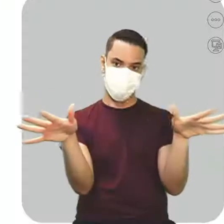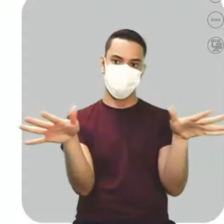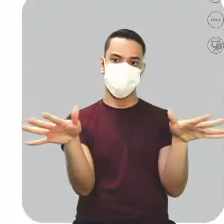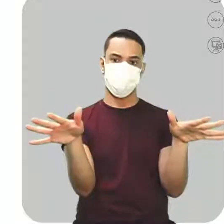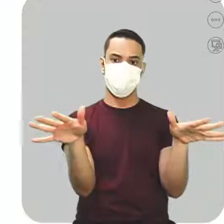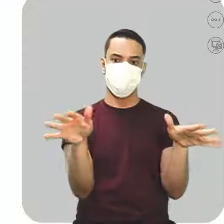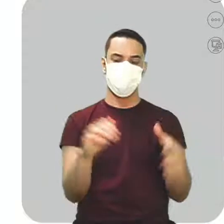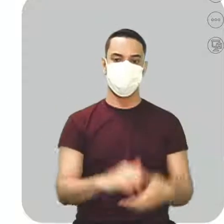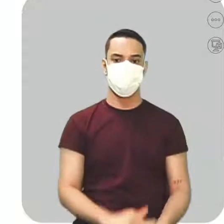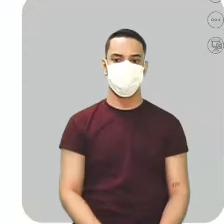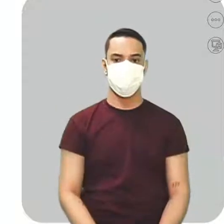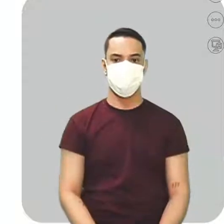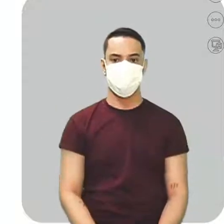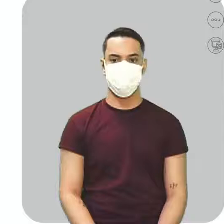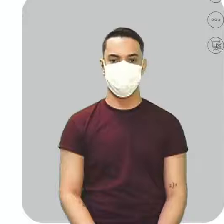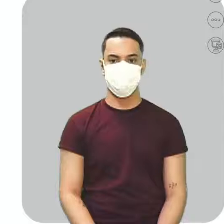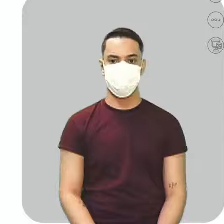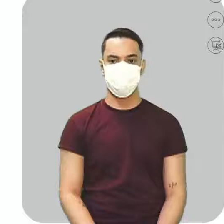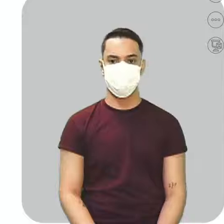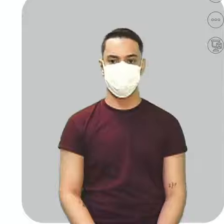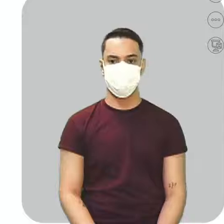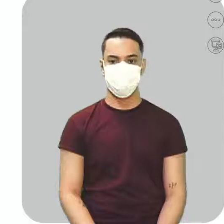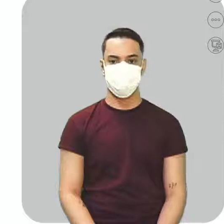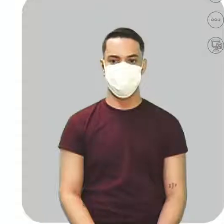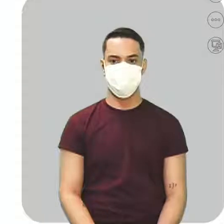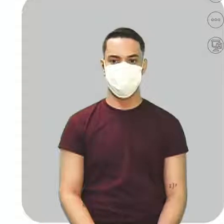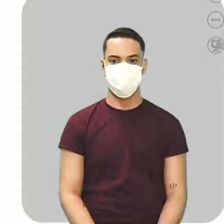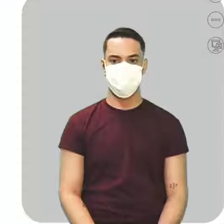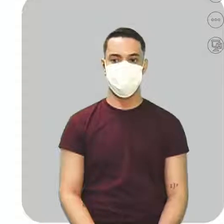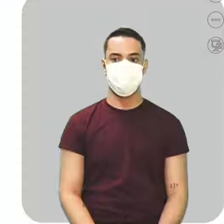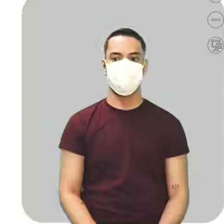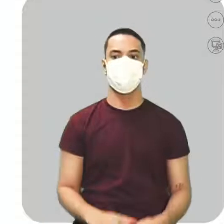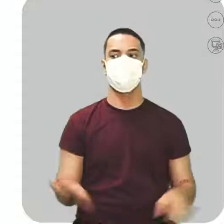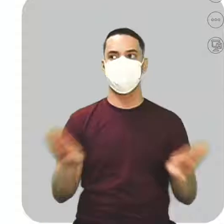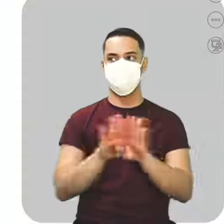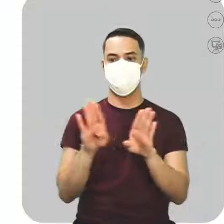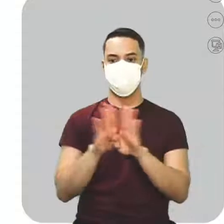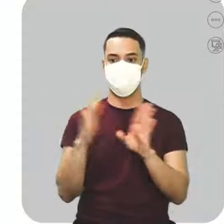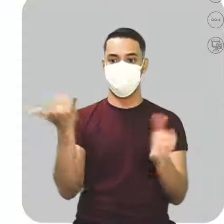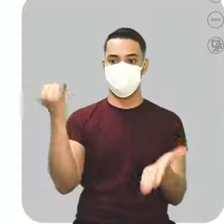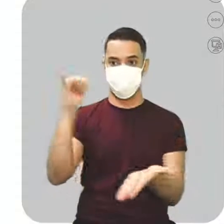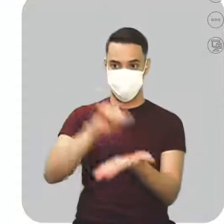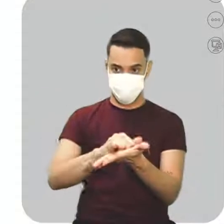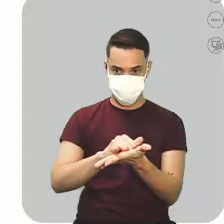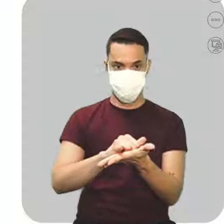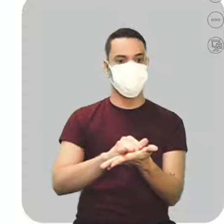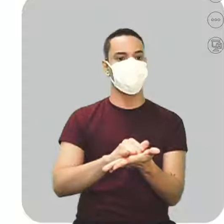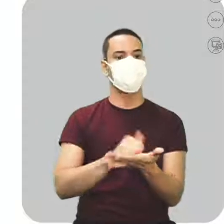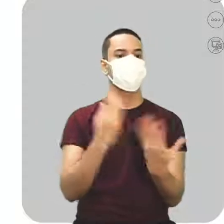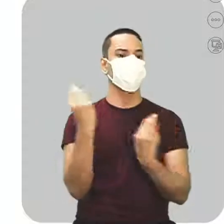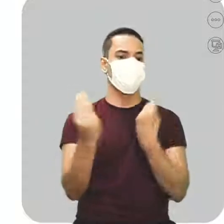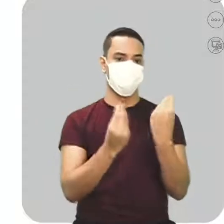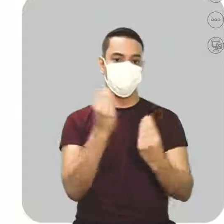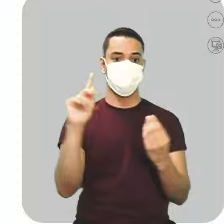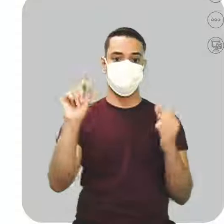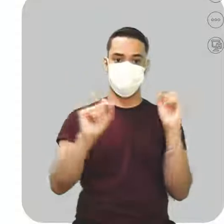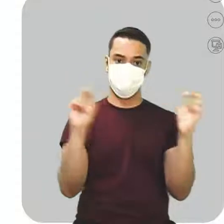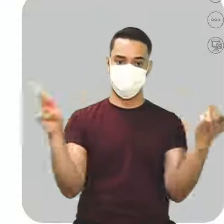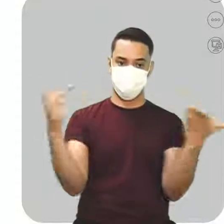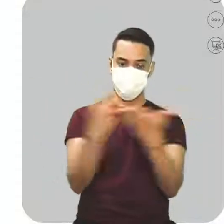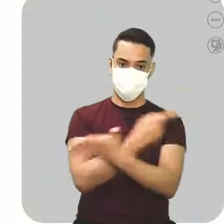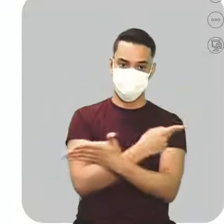amplificá-la, vou olhar aqui, vou marcar aqui, tá bom, Nadinho? Com as causas, com os efeitos, com